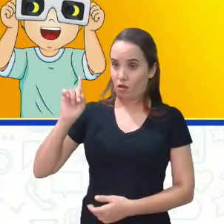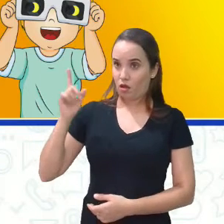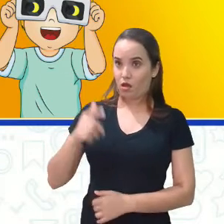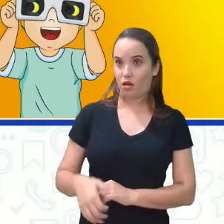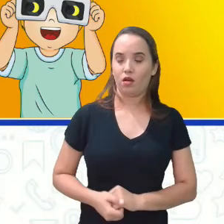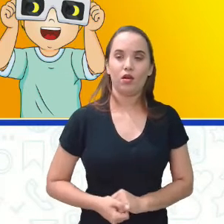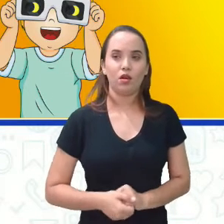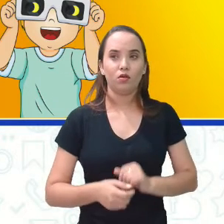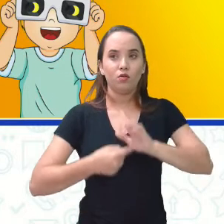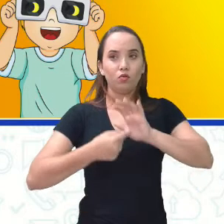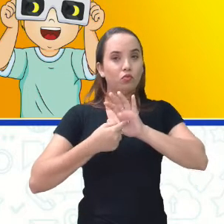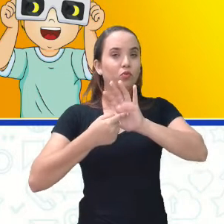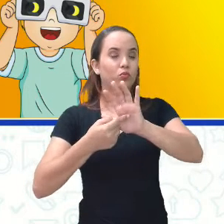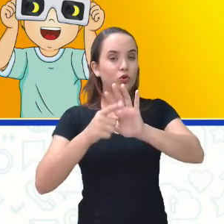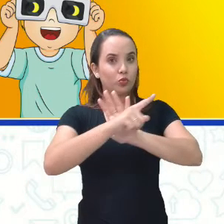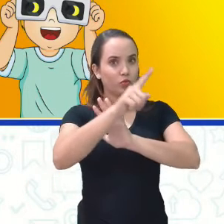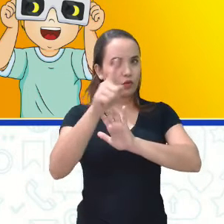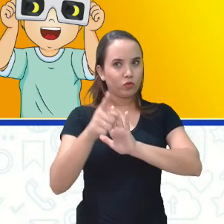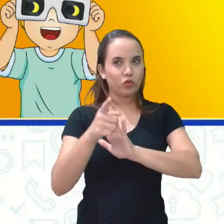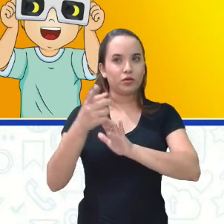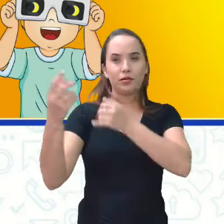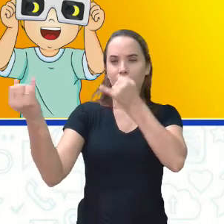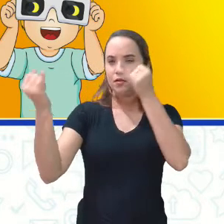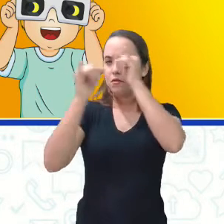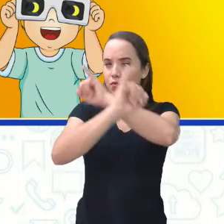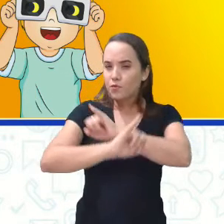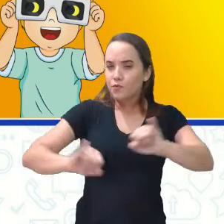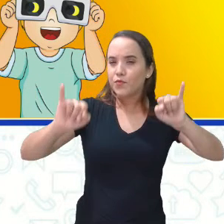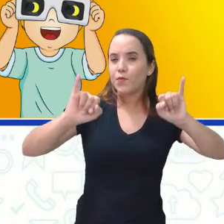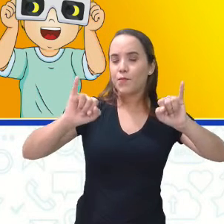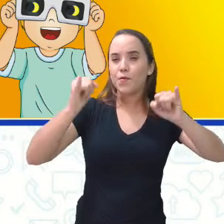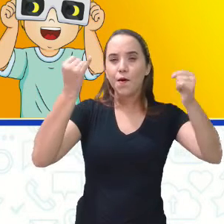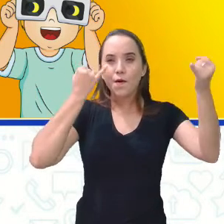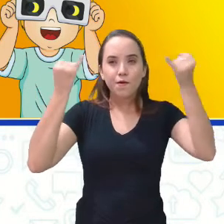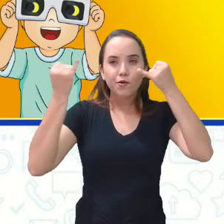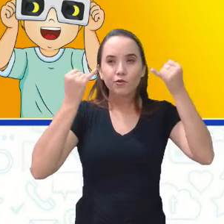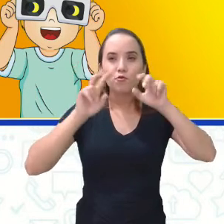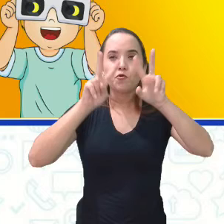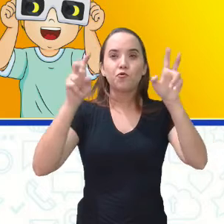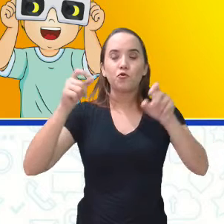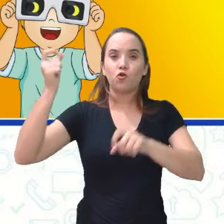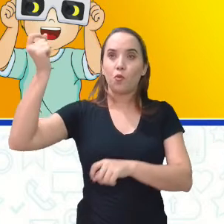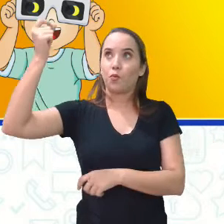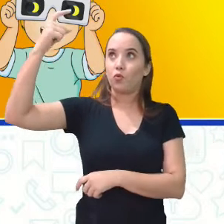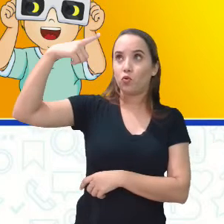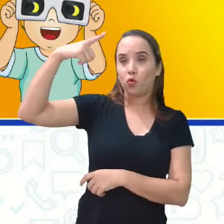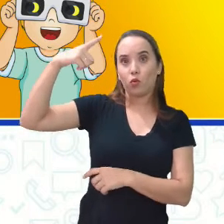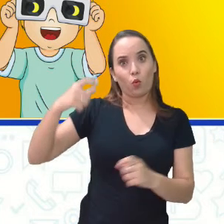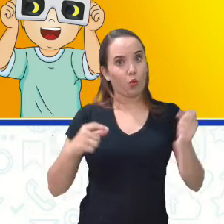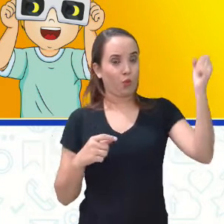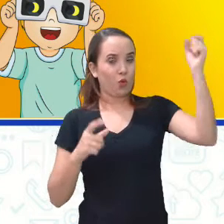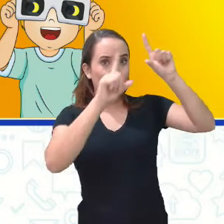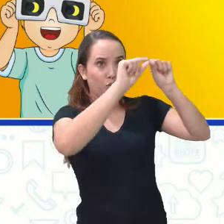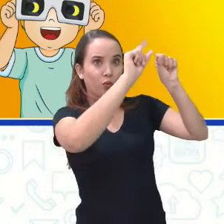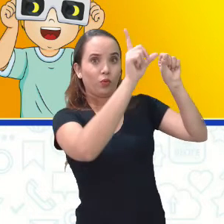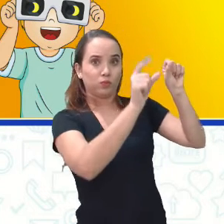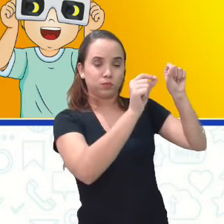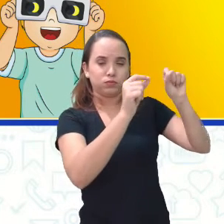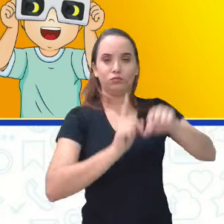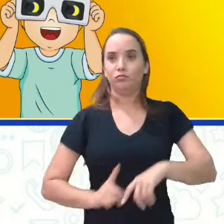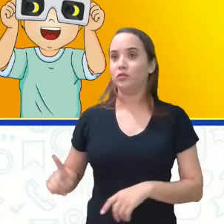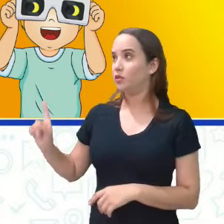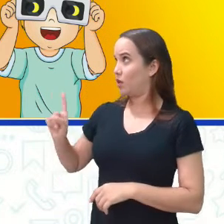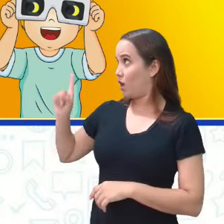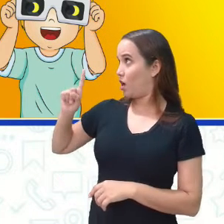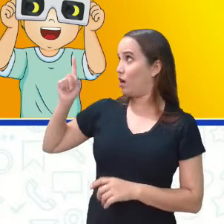estou trazendo para vocês informações sobre o eclipse solar e eclipse lunar. Nessa imagem, eu consegui